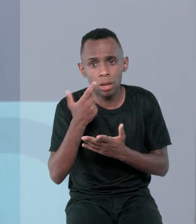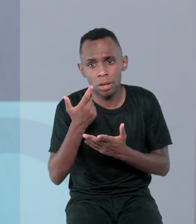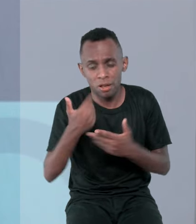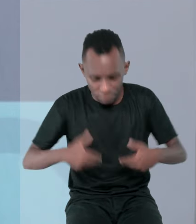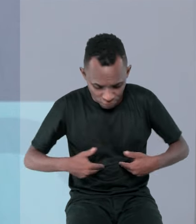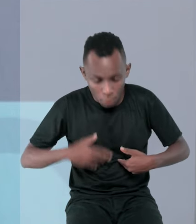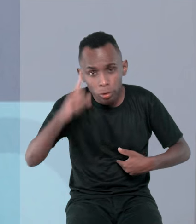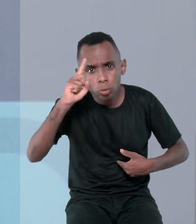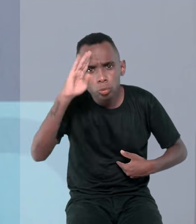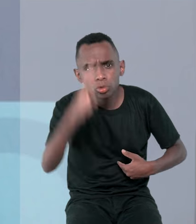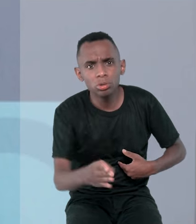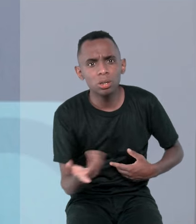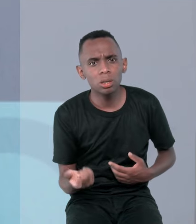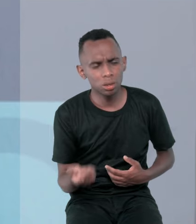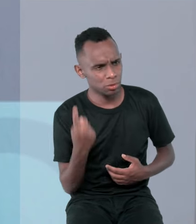Como é que vocês podem